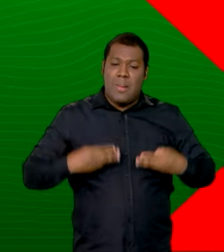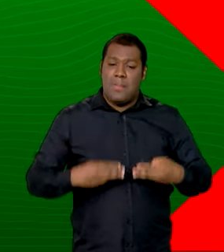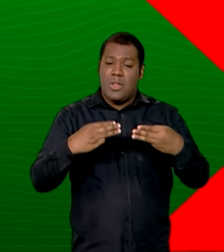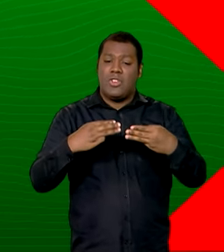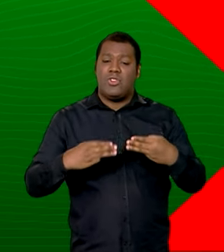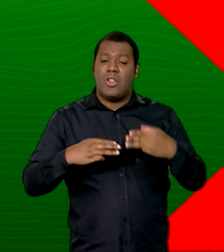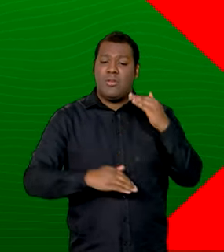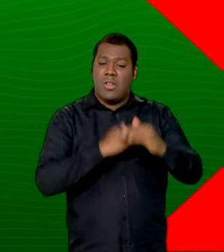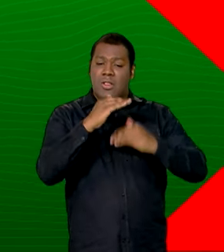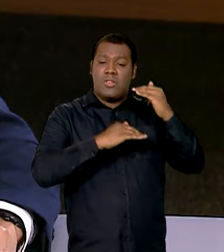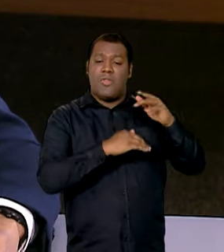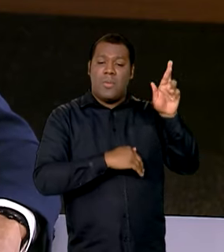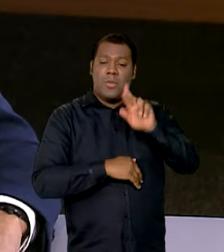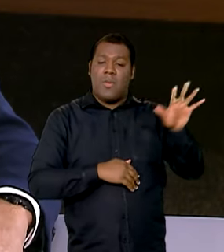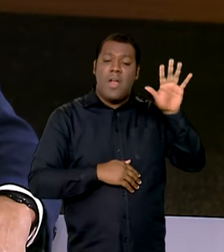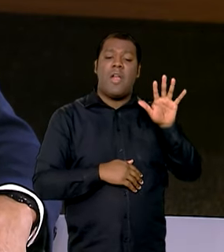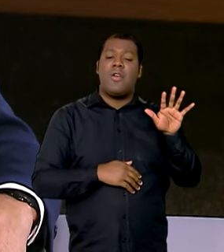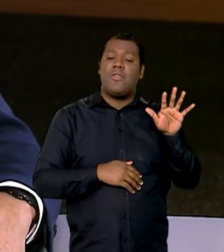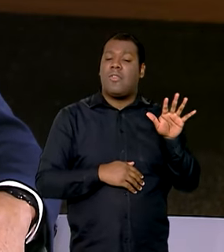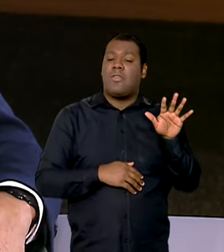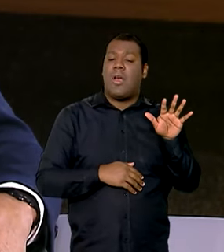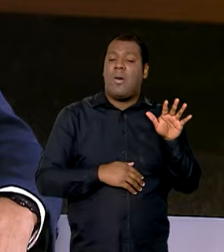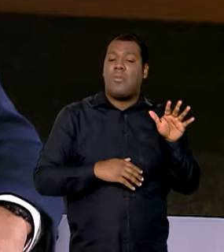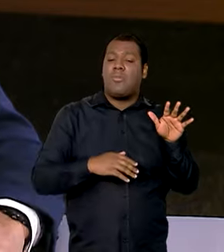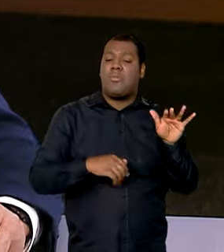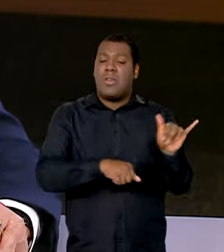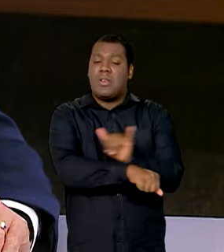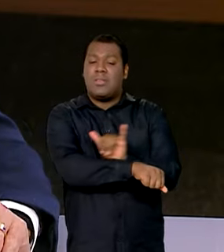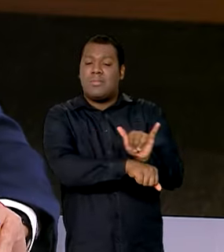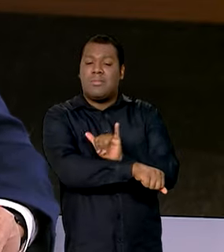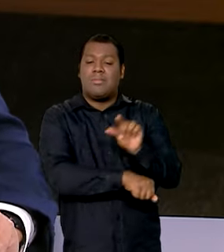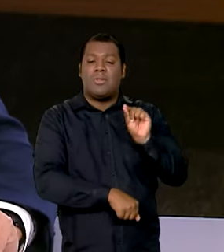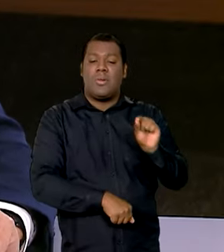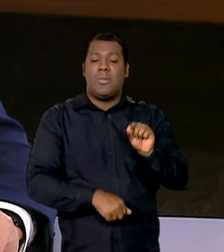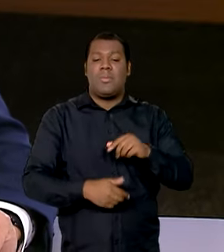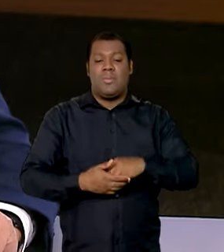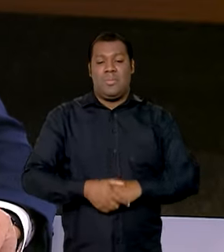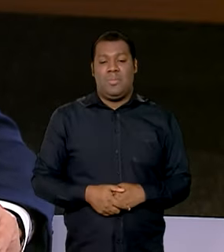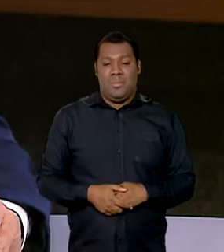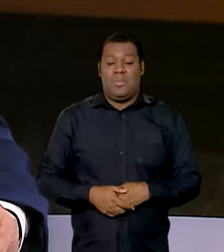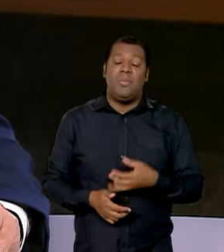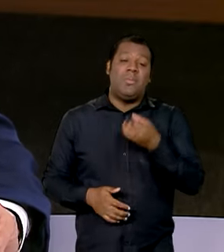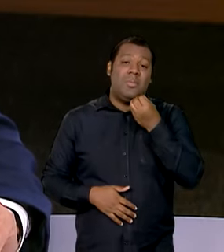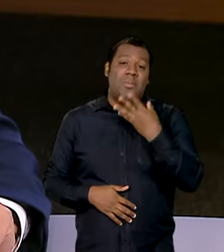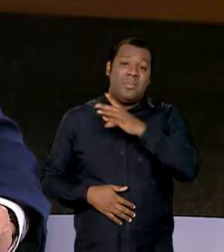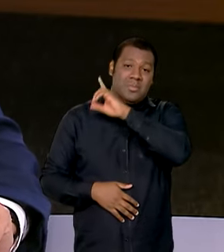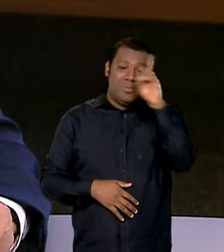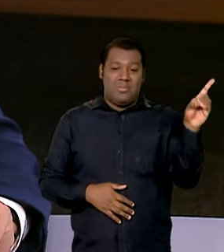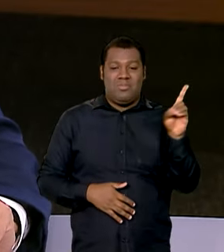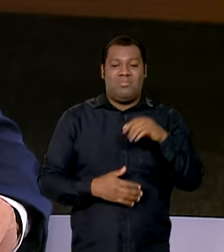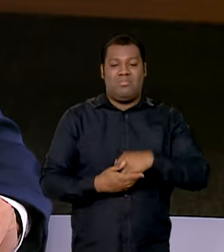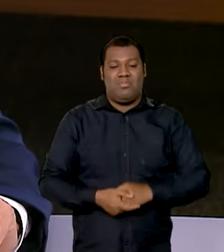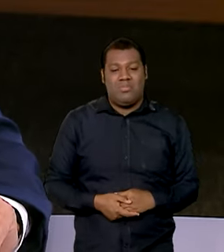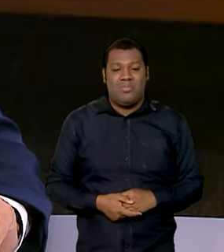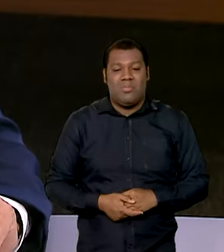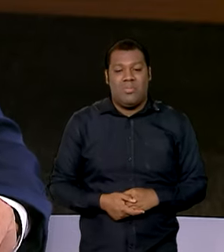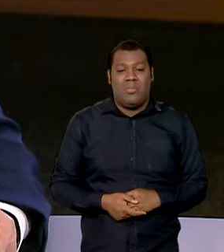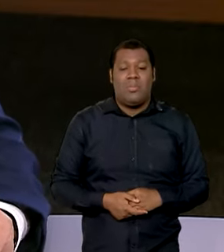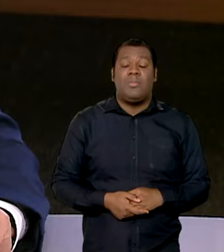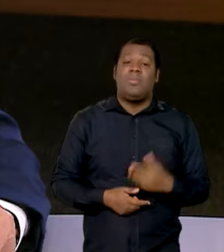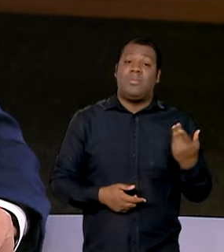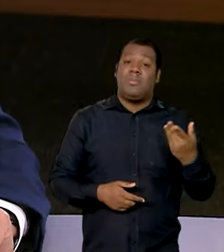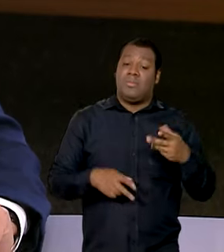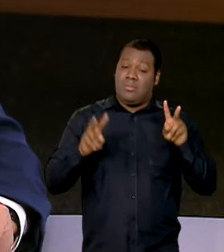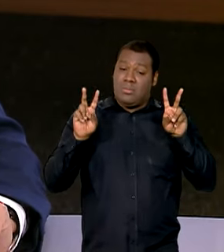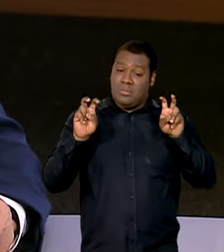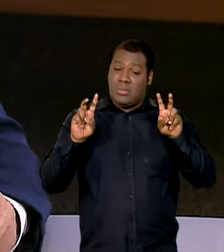também eh Pedro João Pedro né isso João Pedro Bom dia bem primeiro relação à tarifa